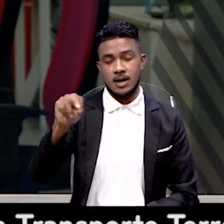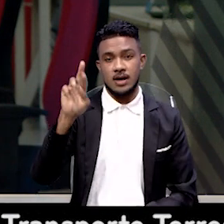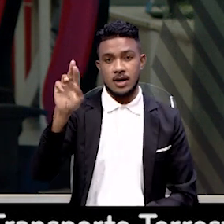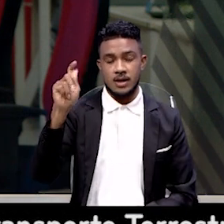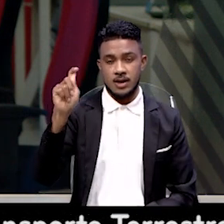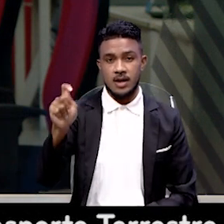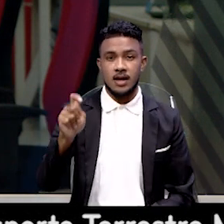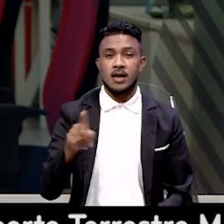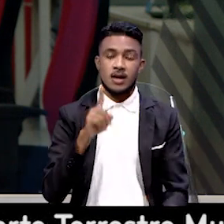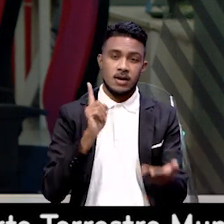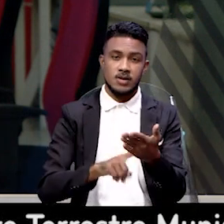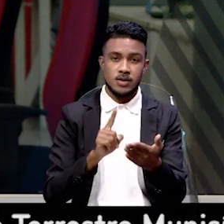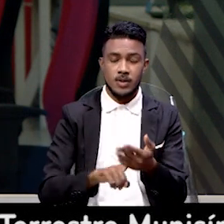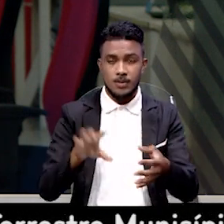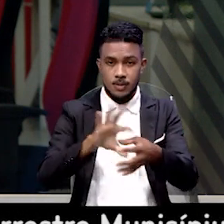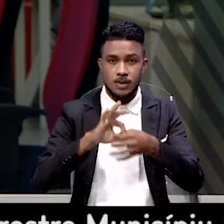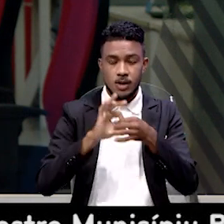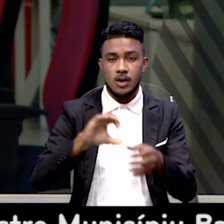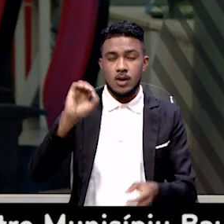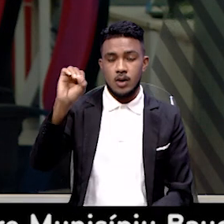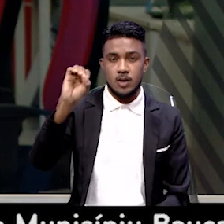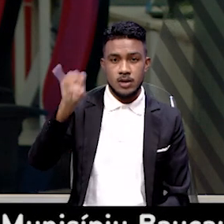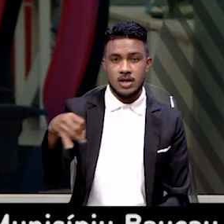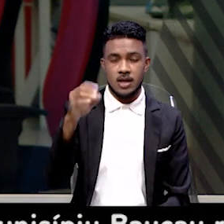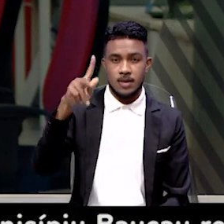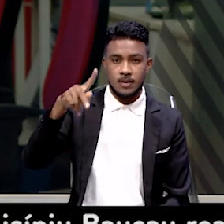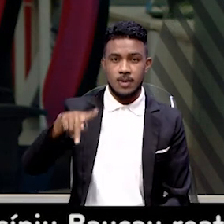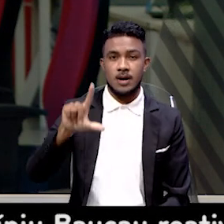de violência ba membro OJP Leandro Xena.